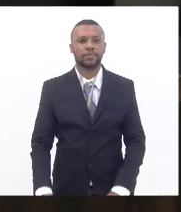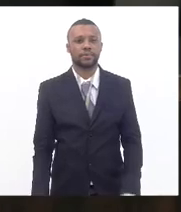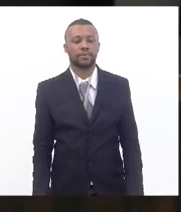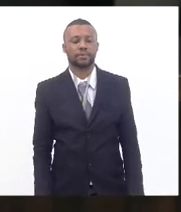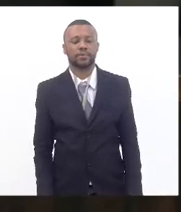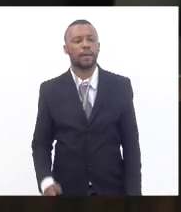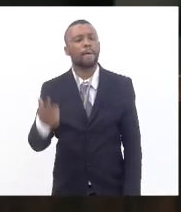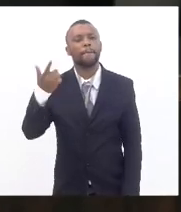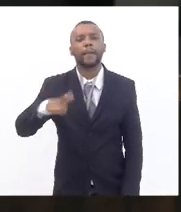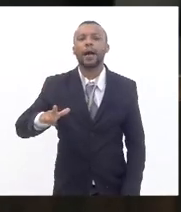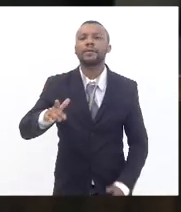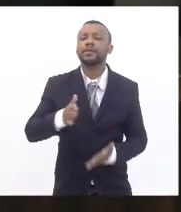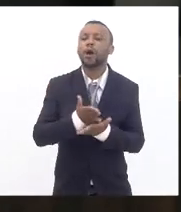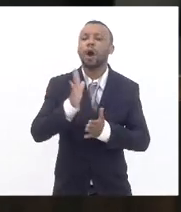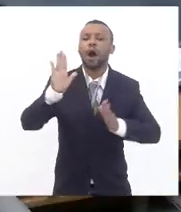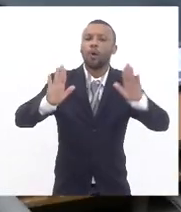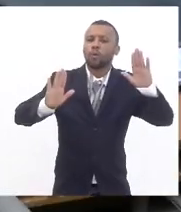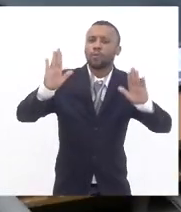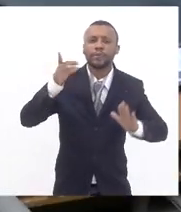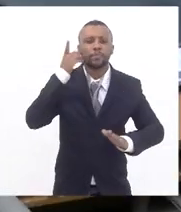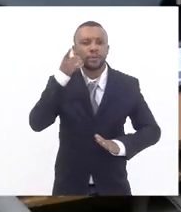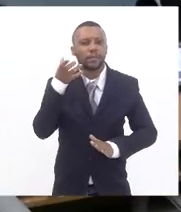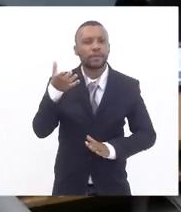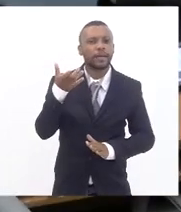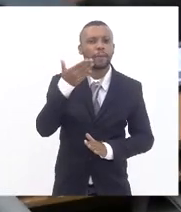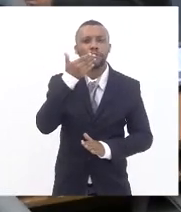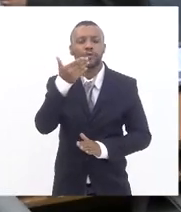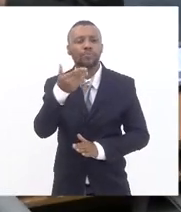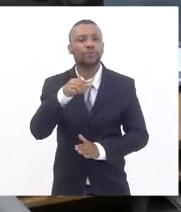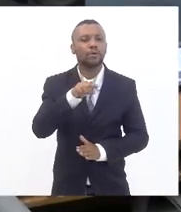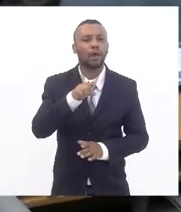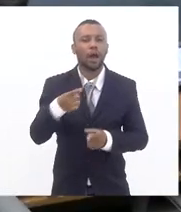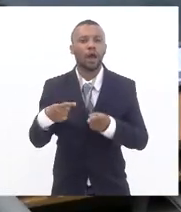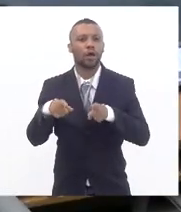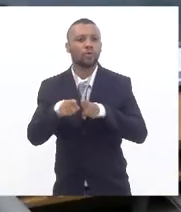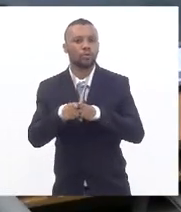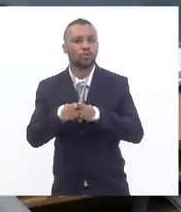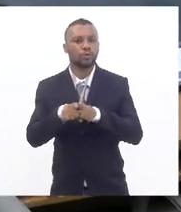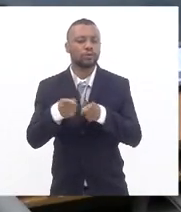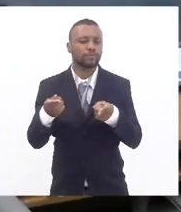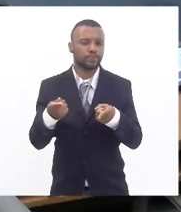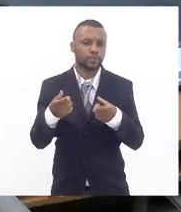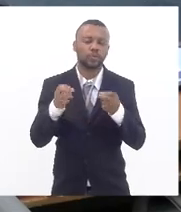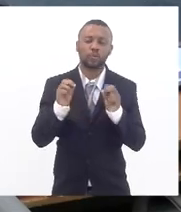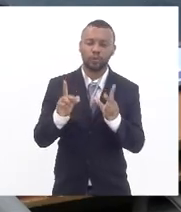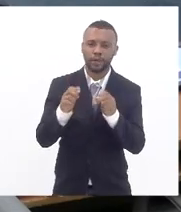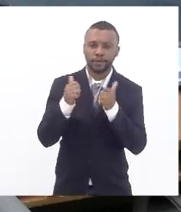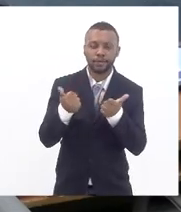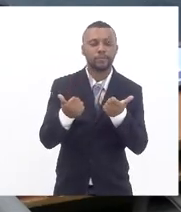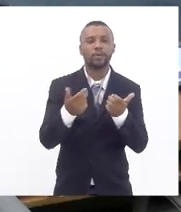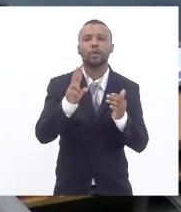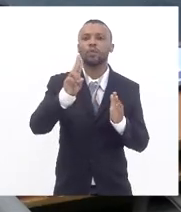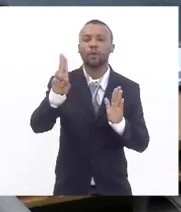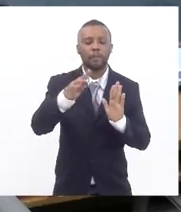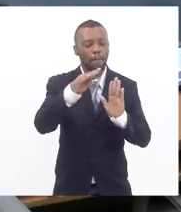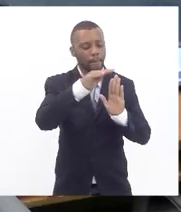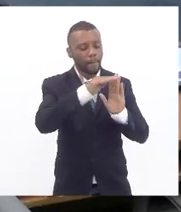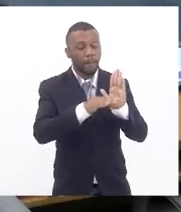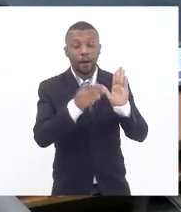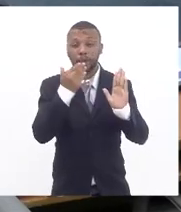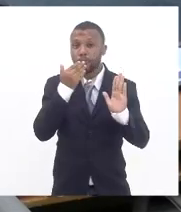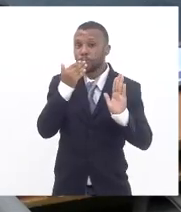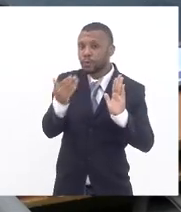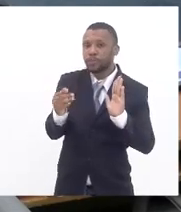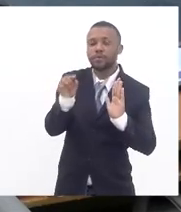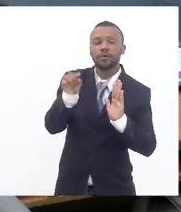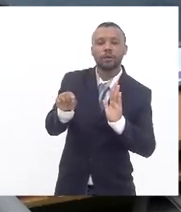Mais algum deputado? Não, então são esses deputados deputadas que solicitaram com autoria, viu,